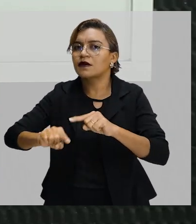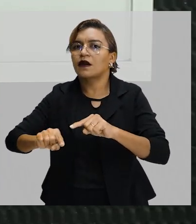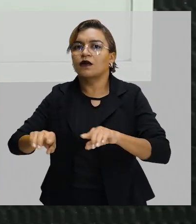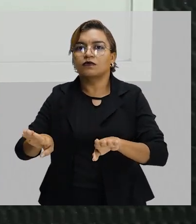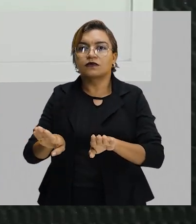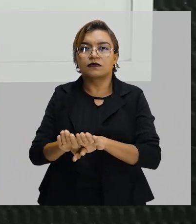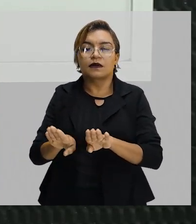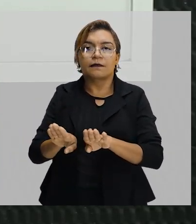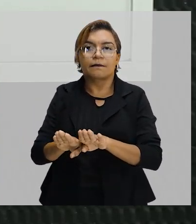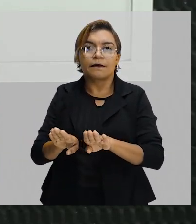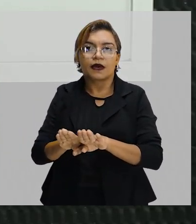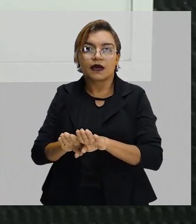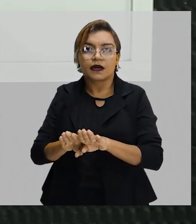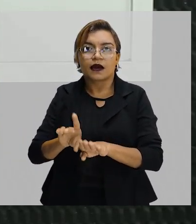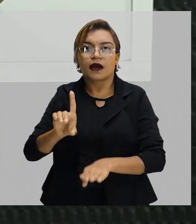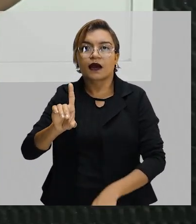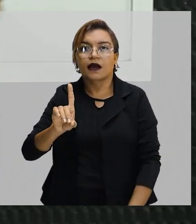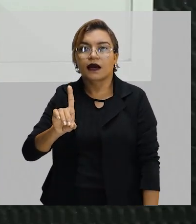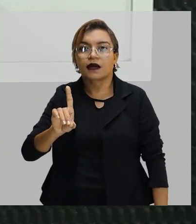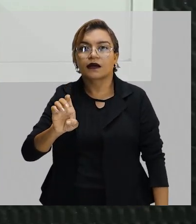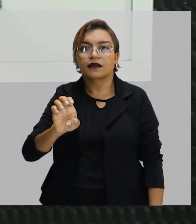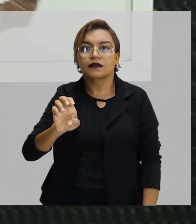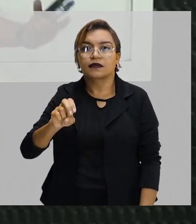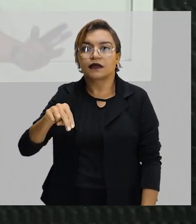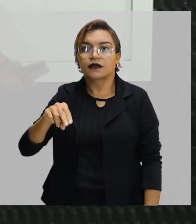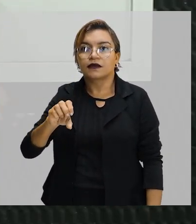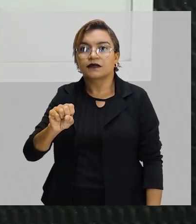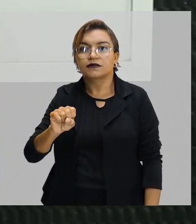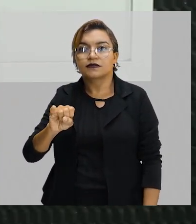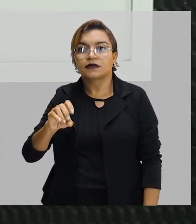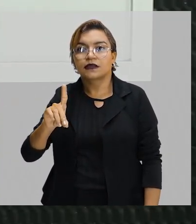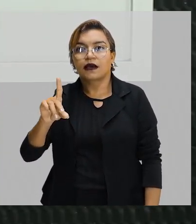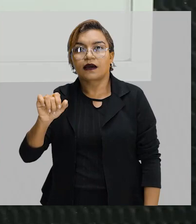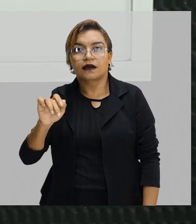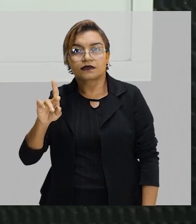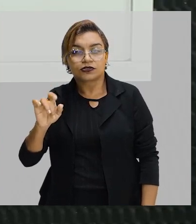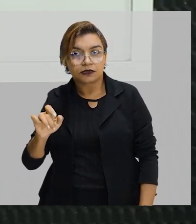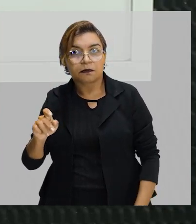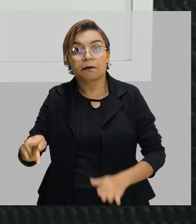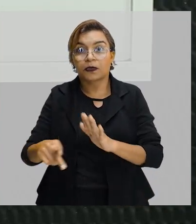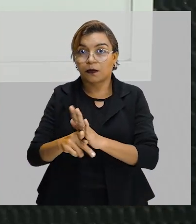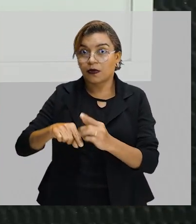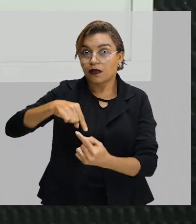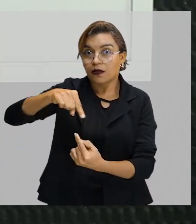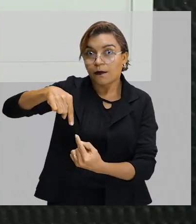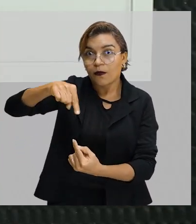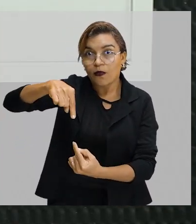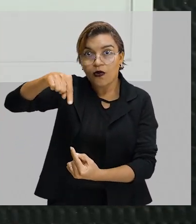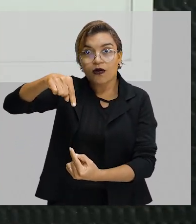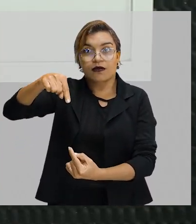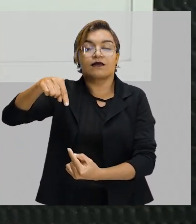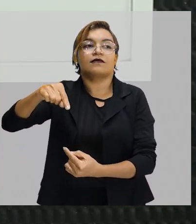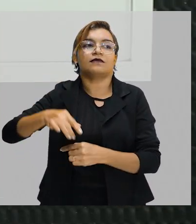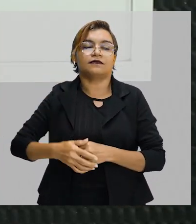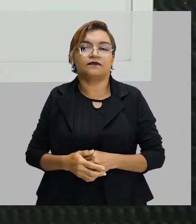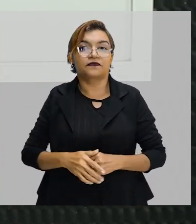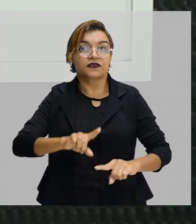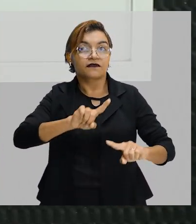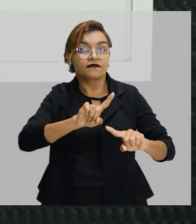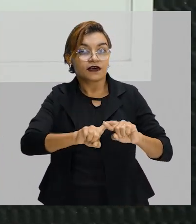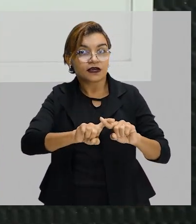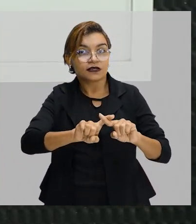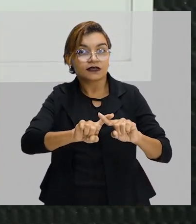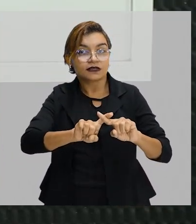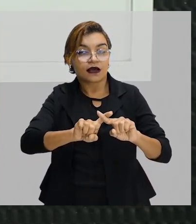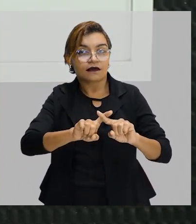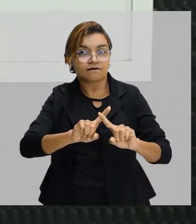desse material que compõe a mola, né, que forma a mola, ok? Vezes o x.